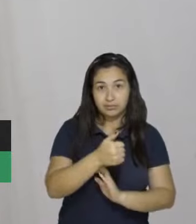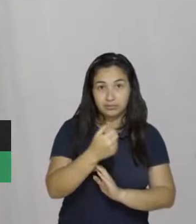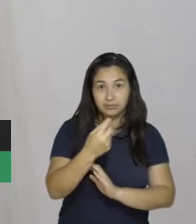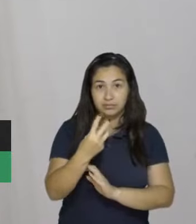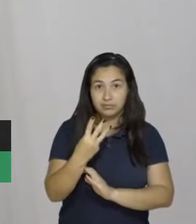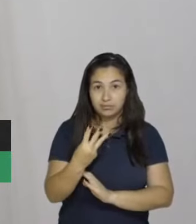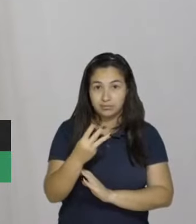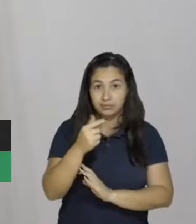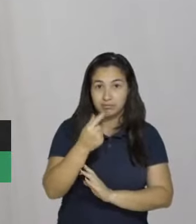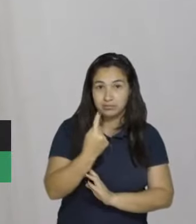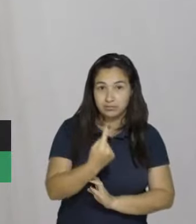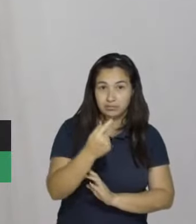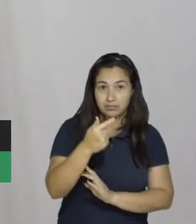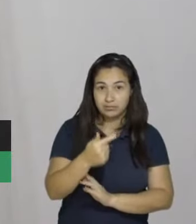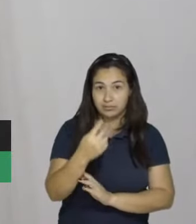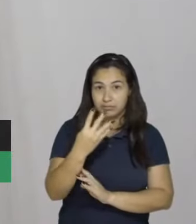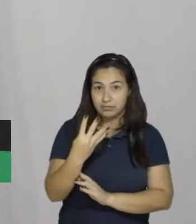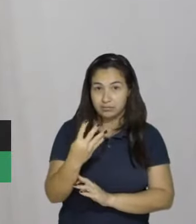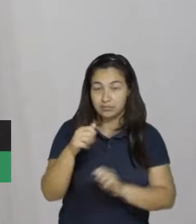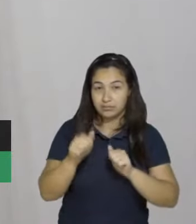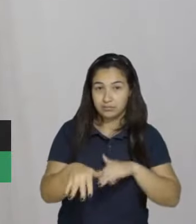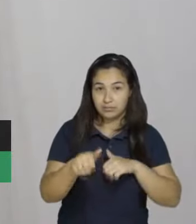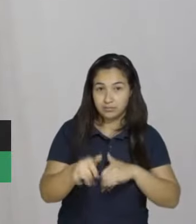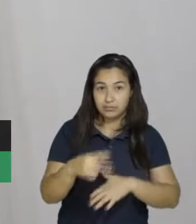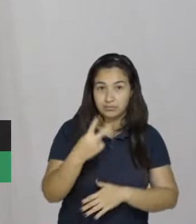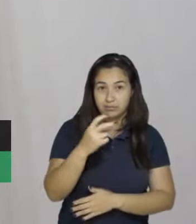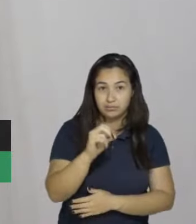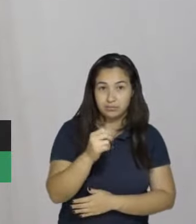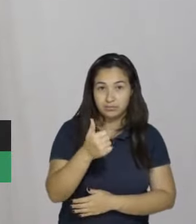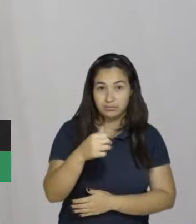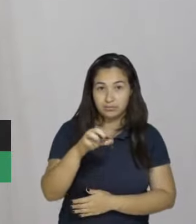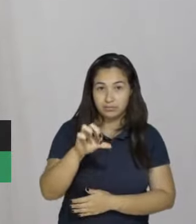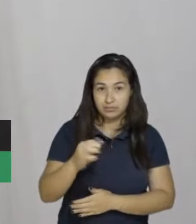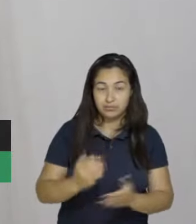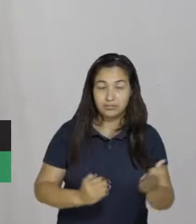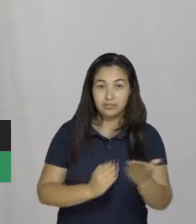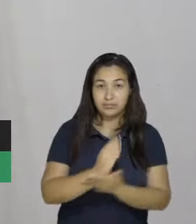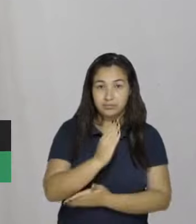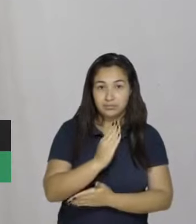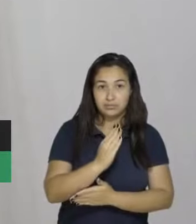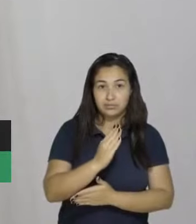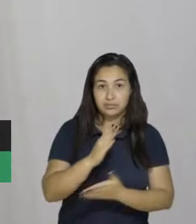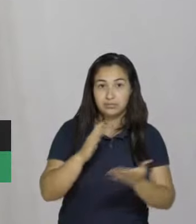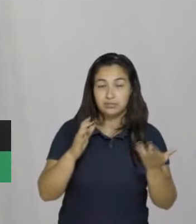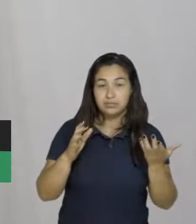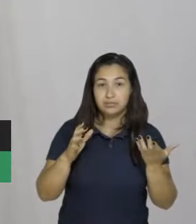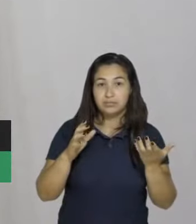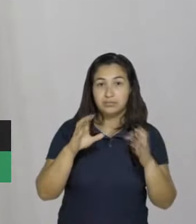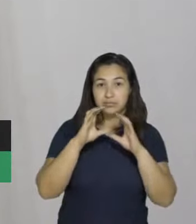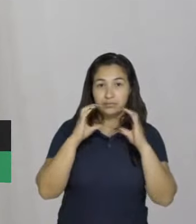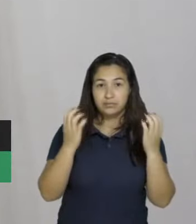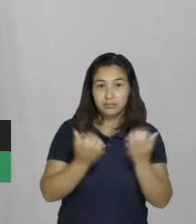13.874, de setembro de 2019, aprovada pelo Congresso Nacional, seja